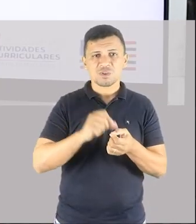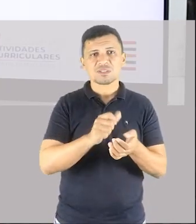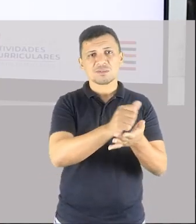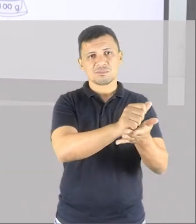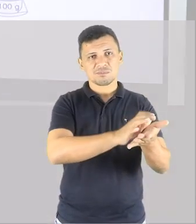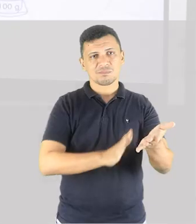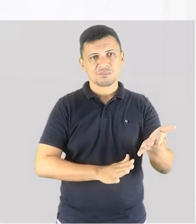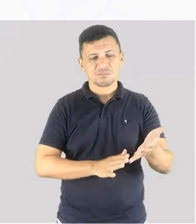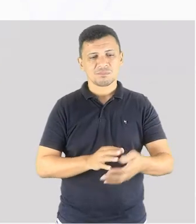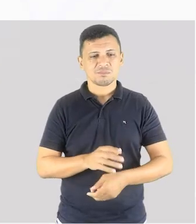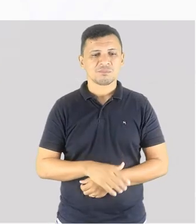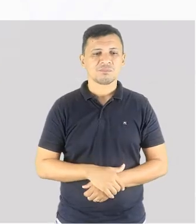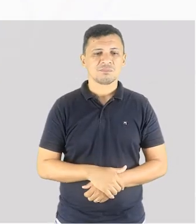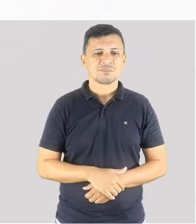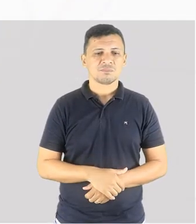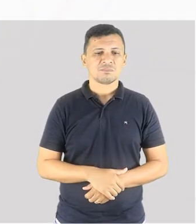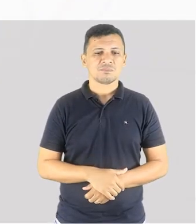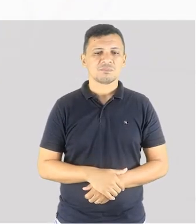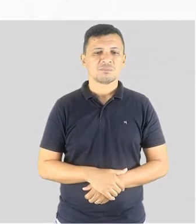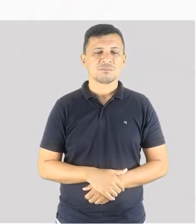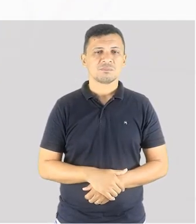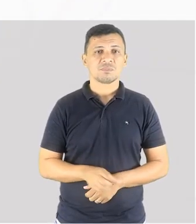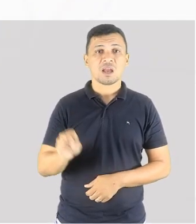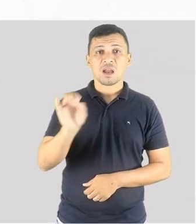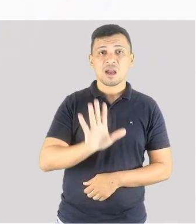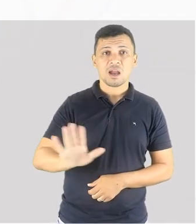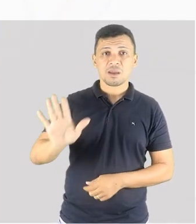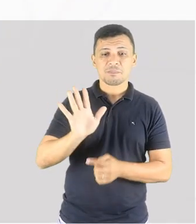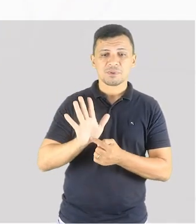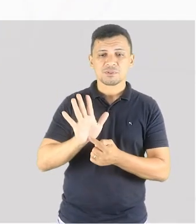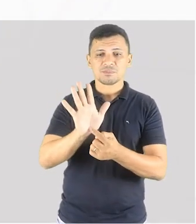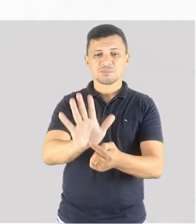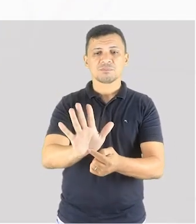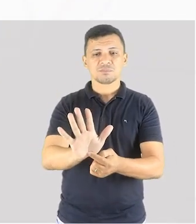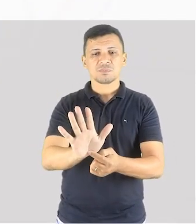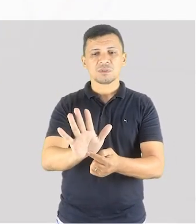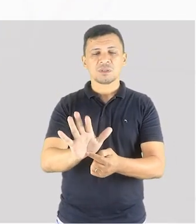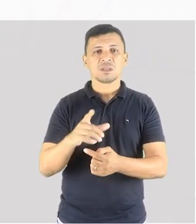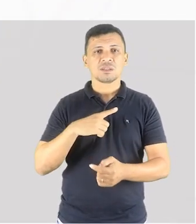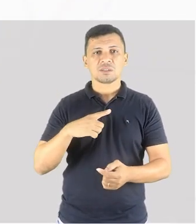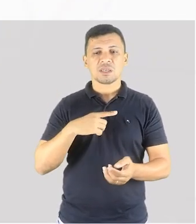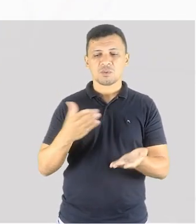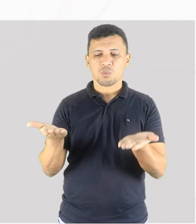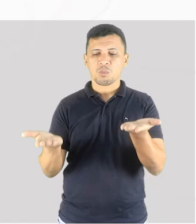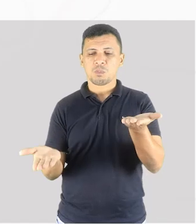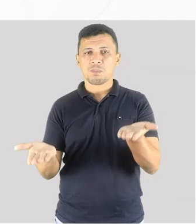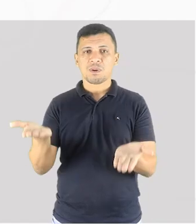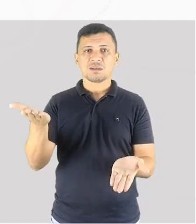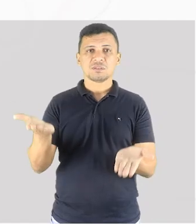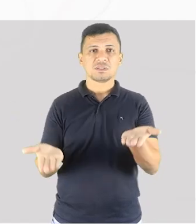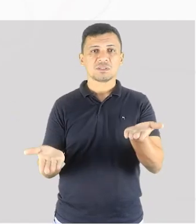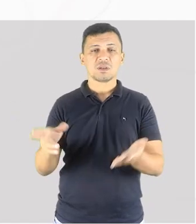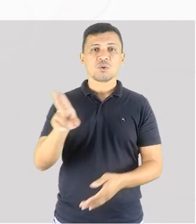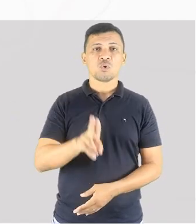aí. Olha só. A imagem representa uma balança utilizada para